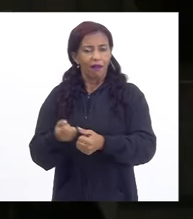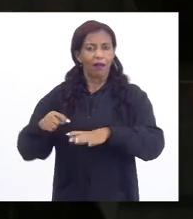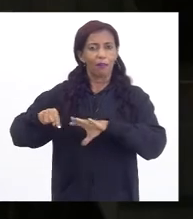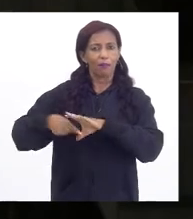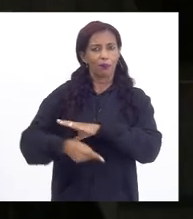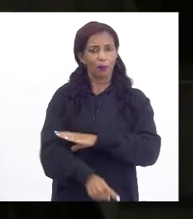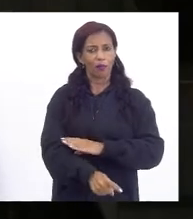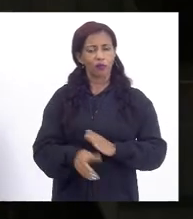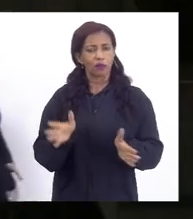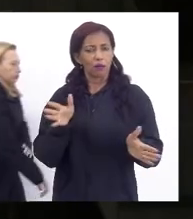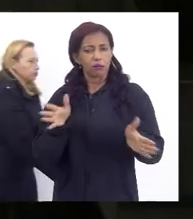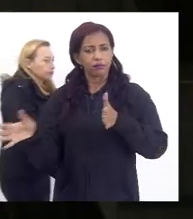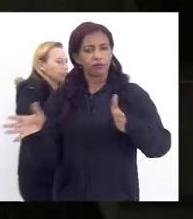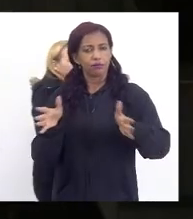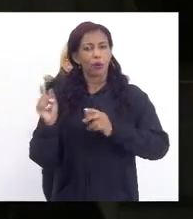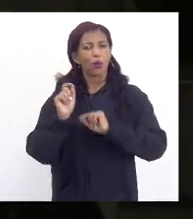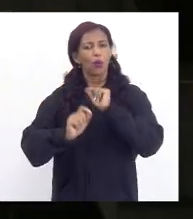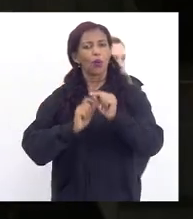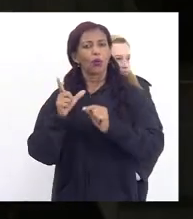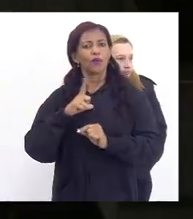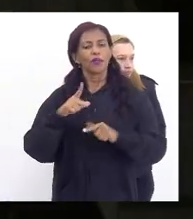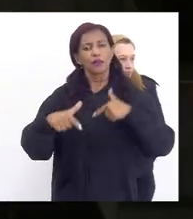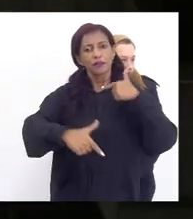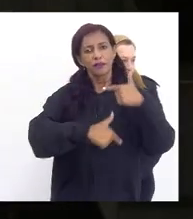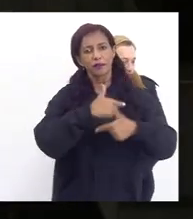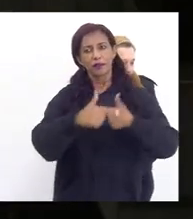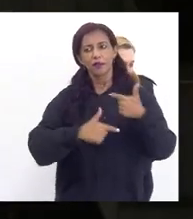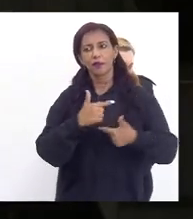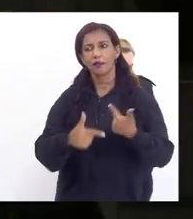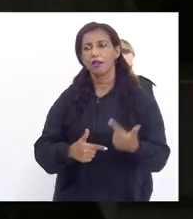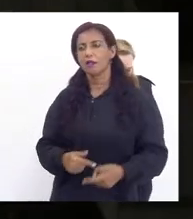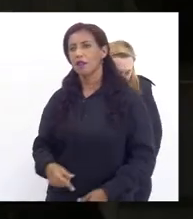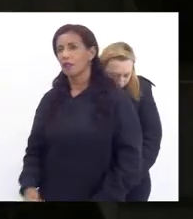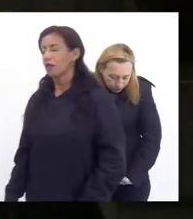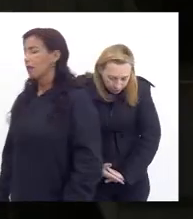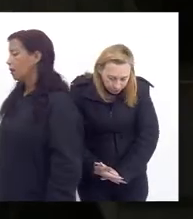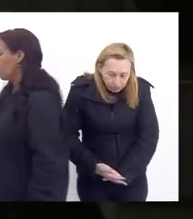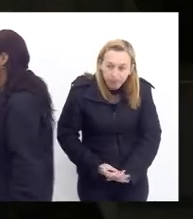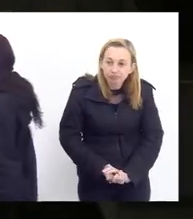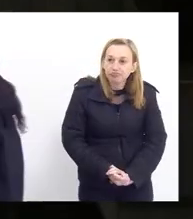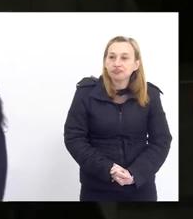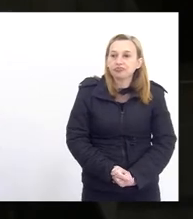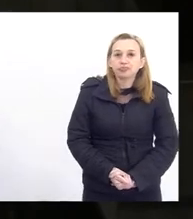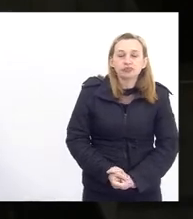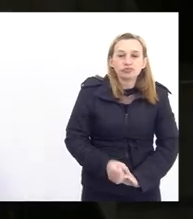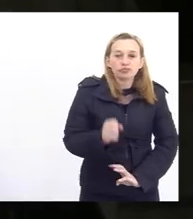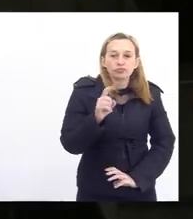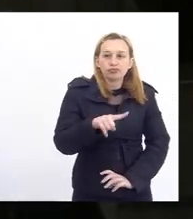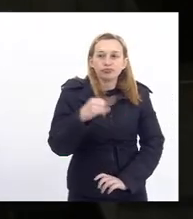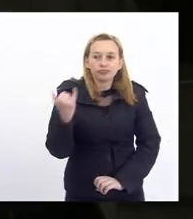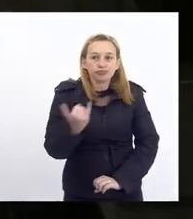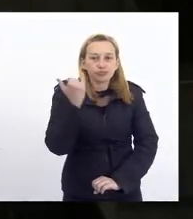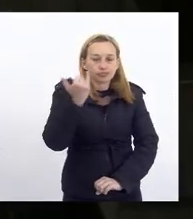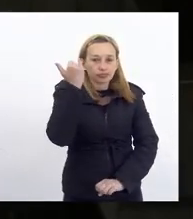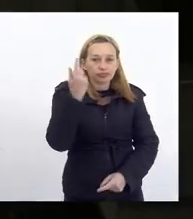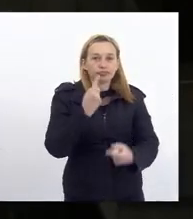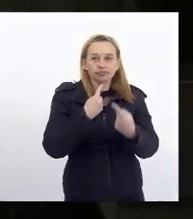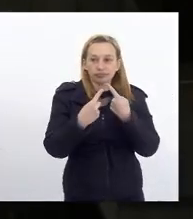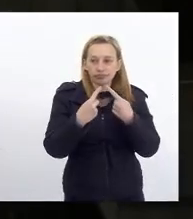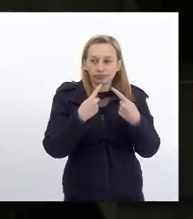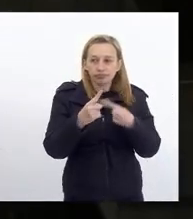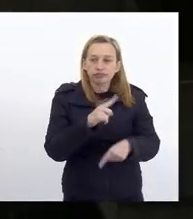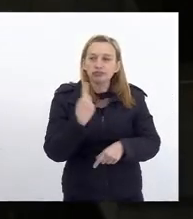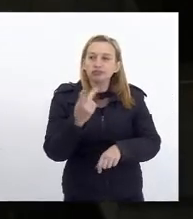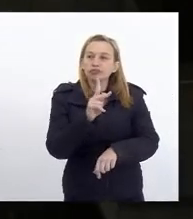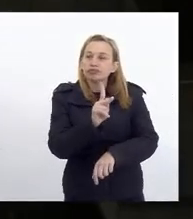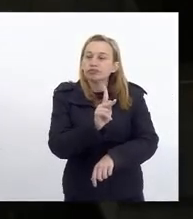aprofunda, verticaliza o que vem sendo trabalhado nas etapas anteriores. Então é muito importante fazer esse debate. O nosso projeto,